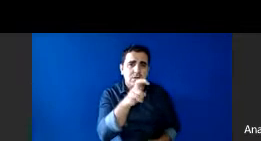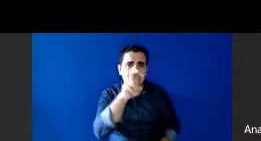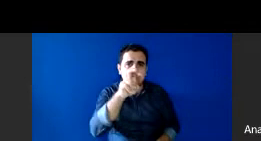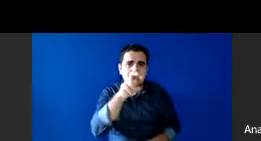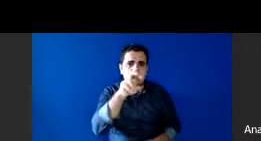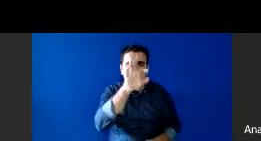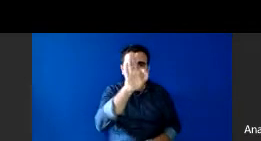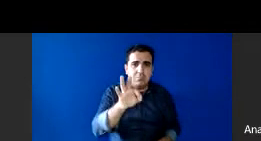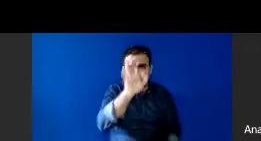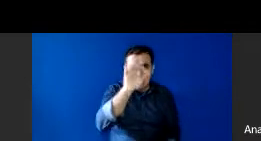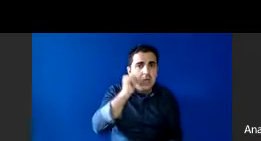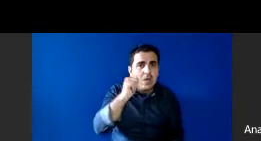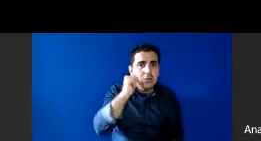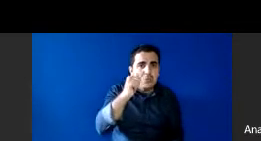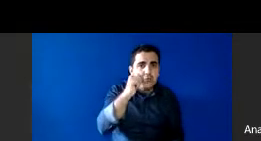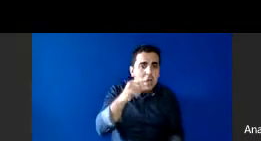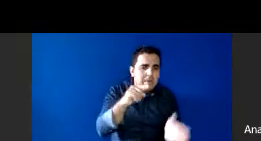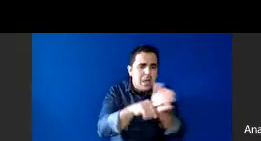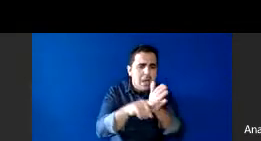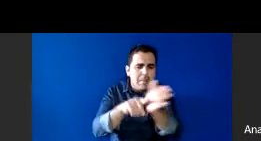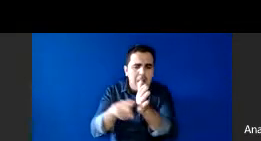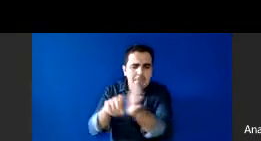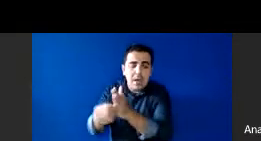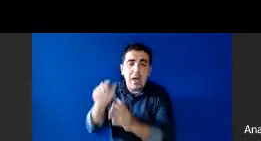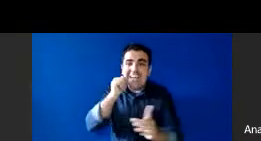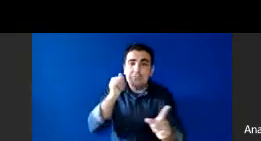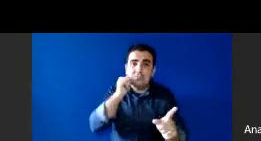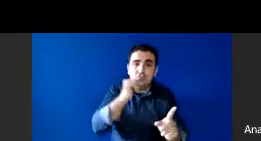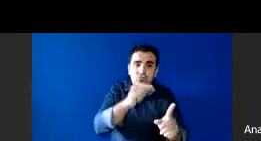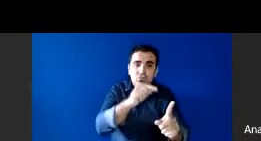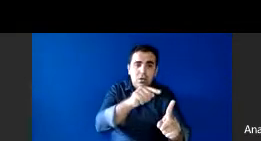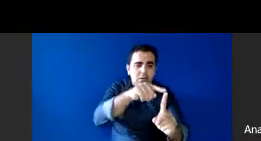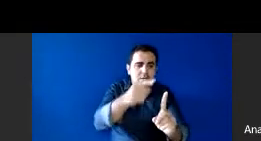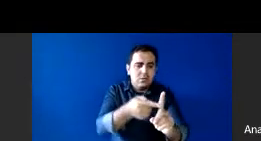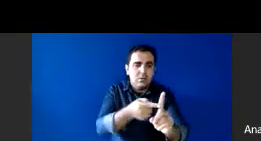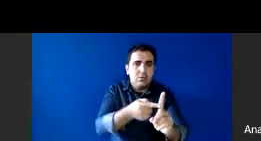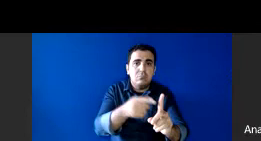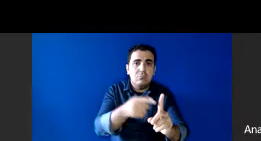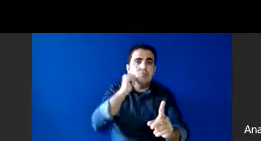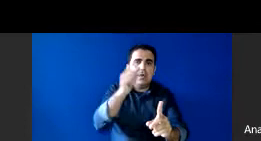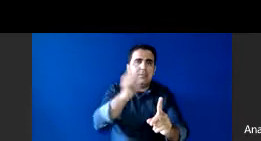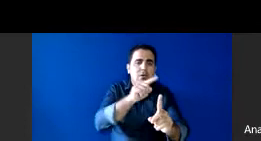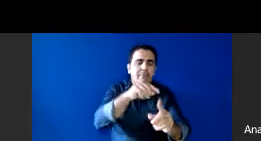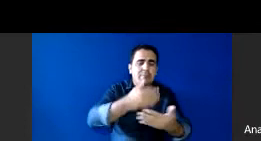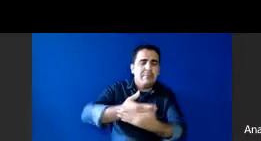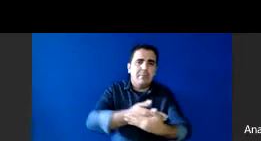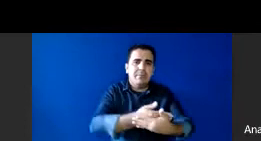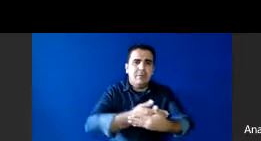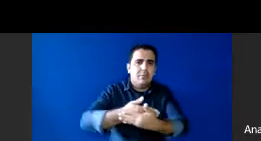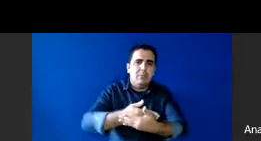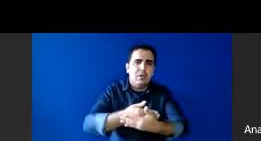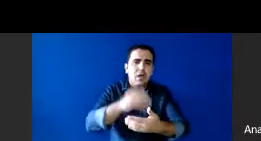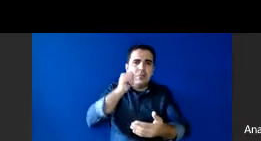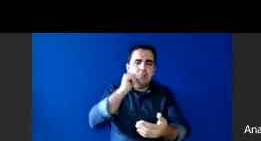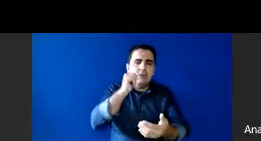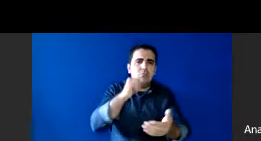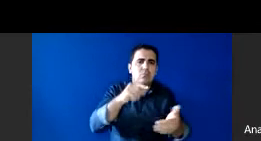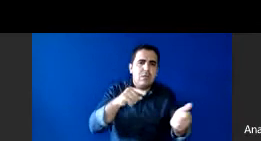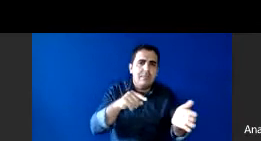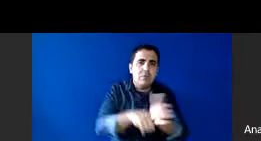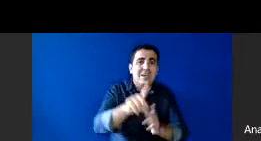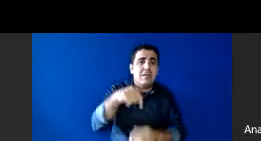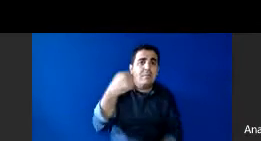25,5% das mulheres entrevistadas, mulheres que estavam com seus bebês no colo, porque elas foram entrevistadas no